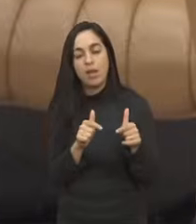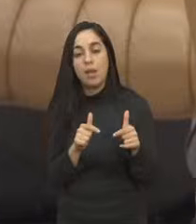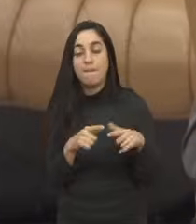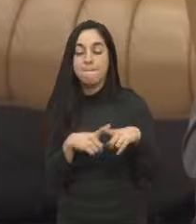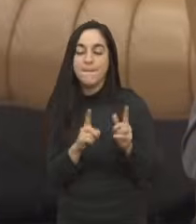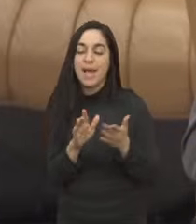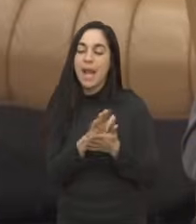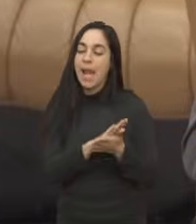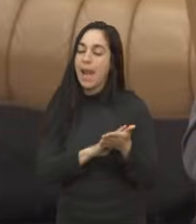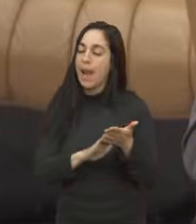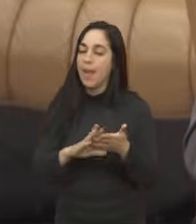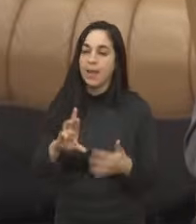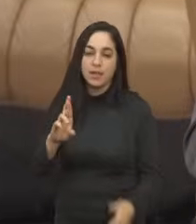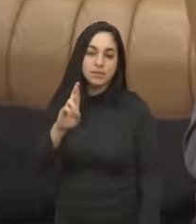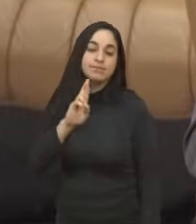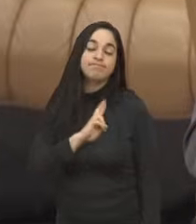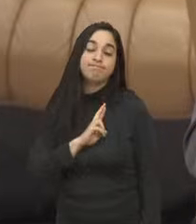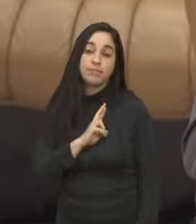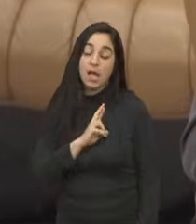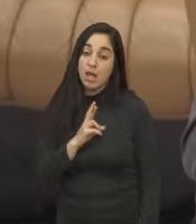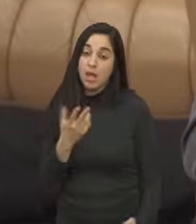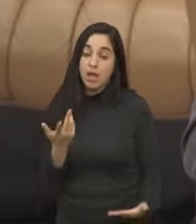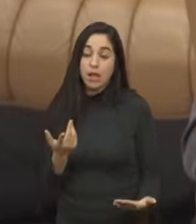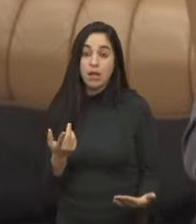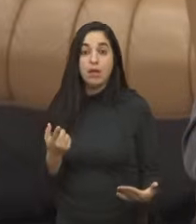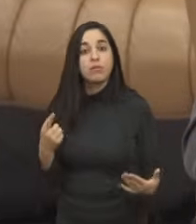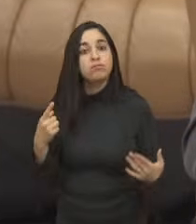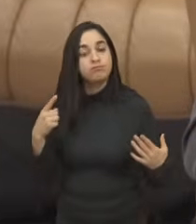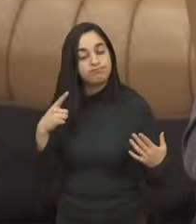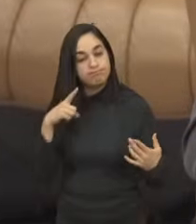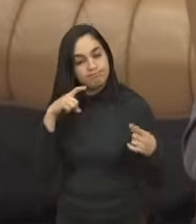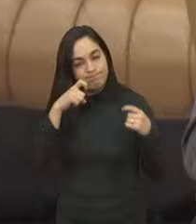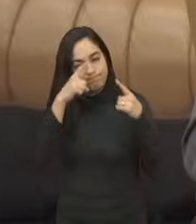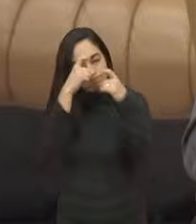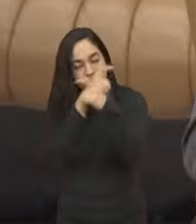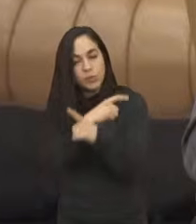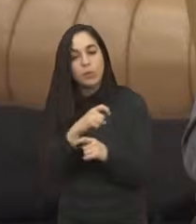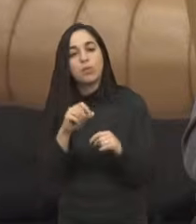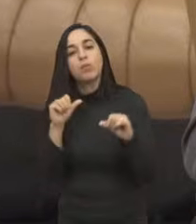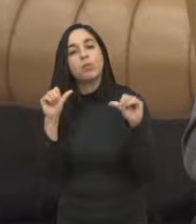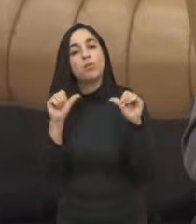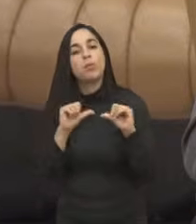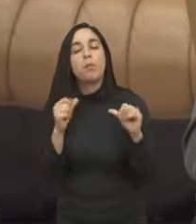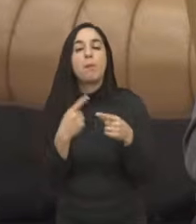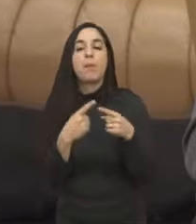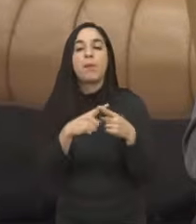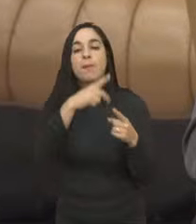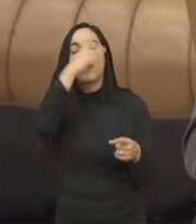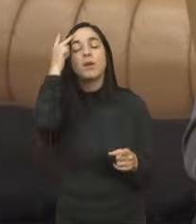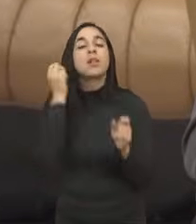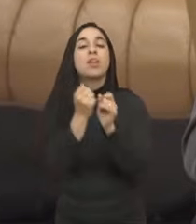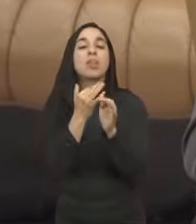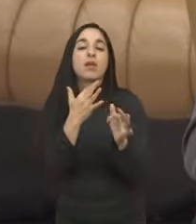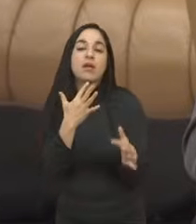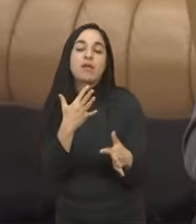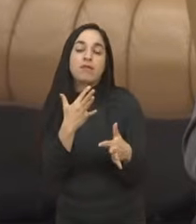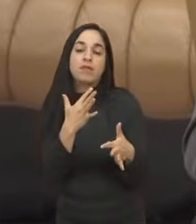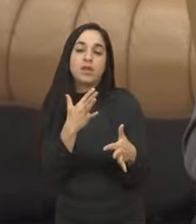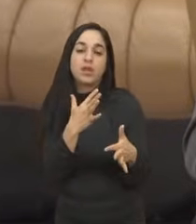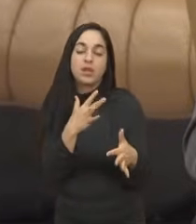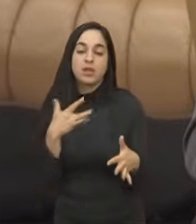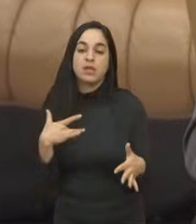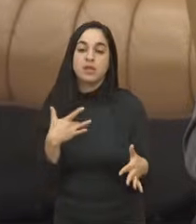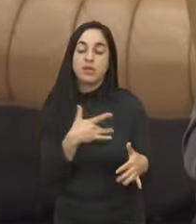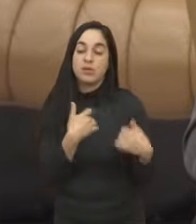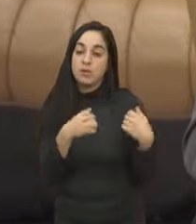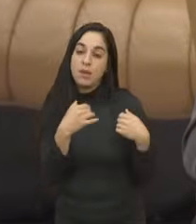foi respondido. Isso é muito grave, porque você pensa uma pessoa que está aguardando na fila da saúde, por exemplo, e tem uma reivindicação justa, uma reivindicação legítima,